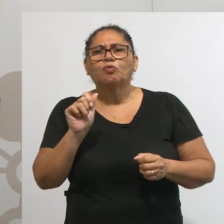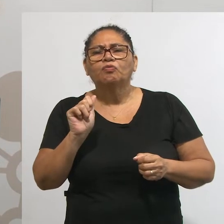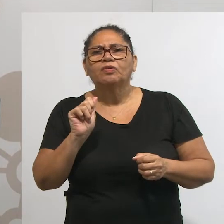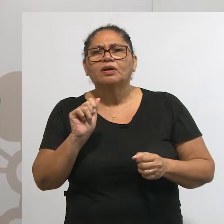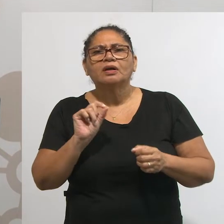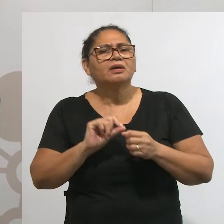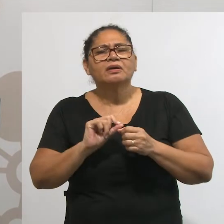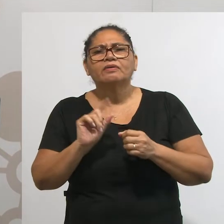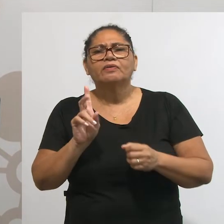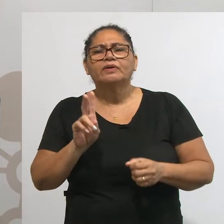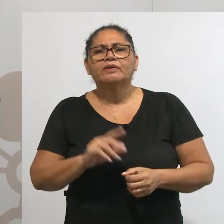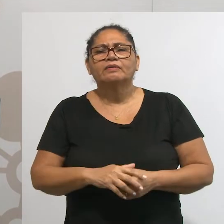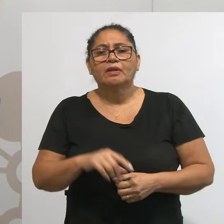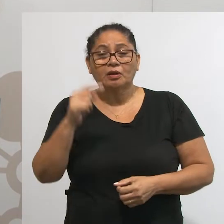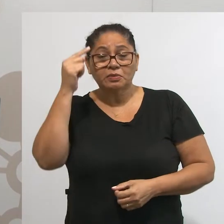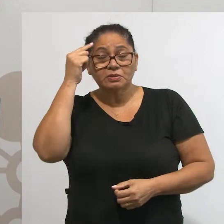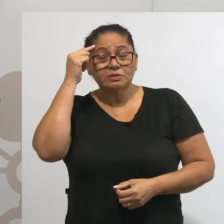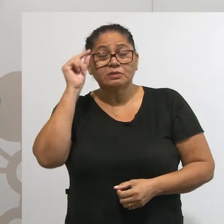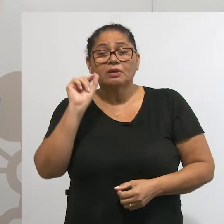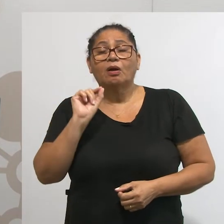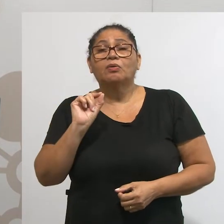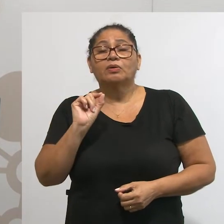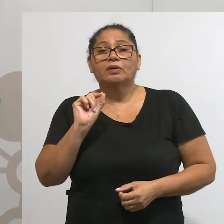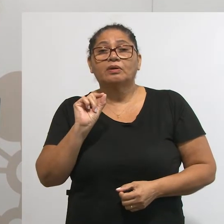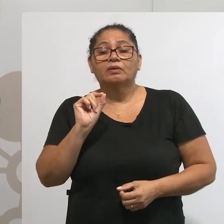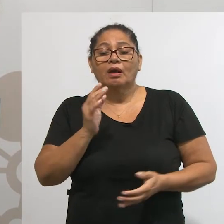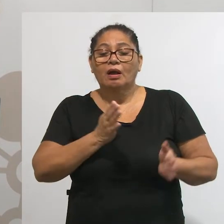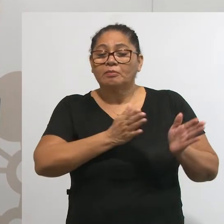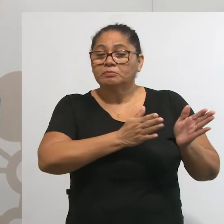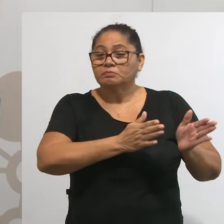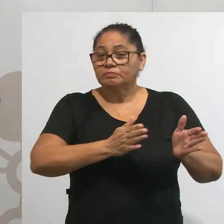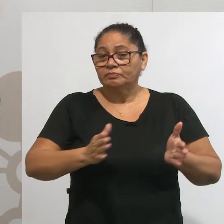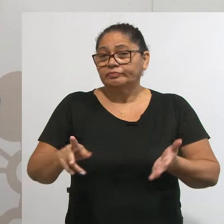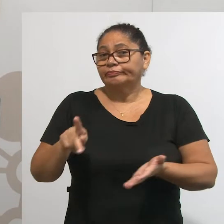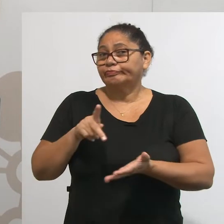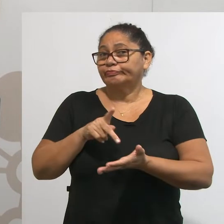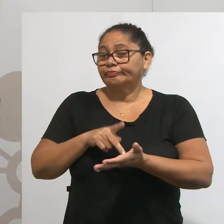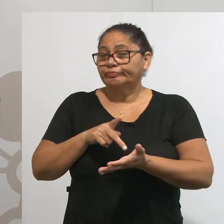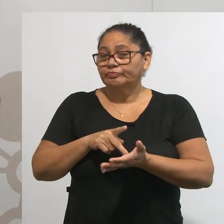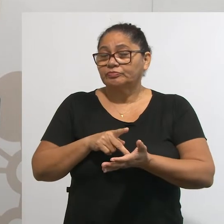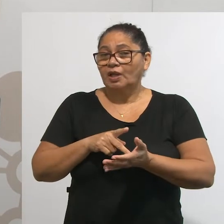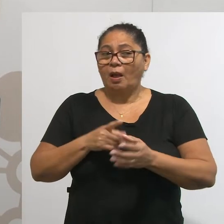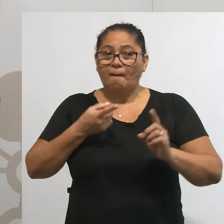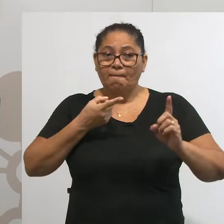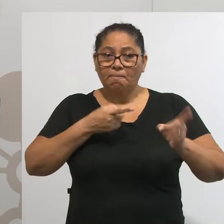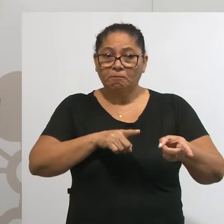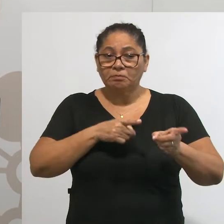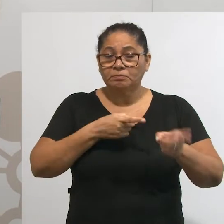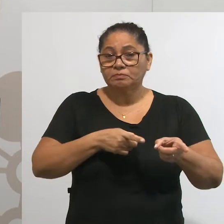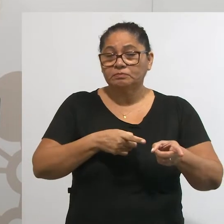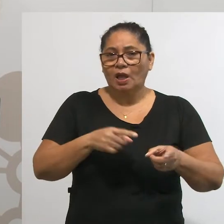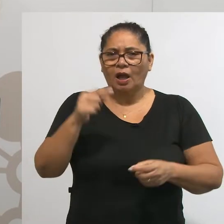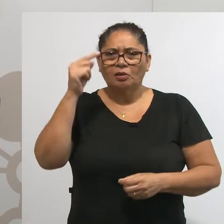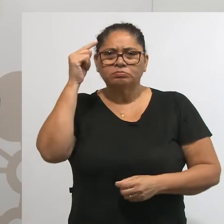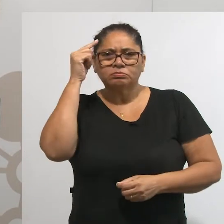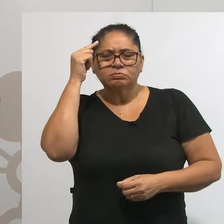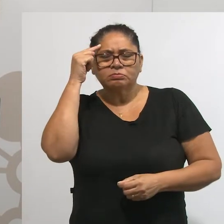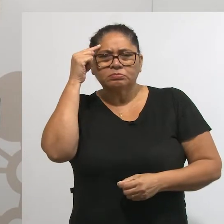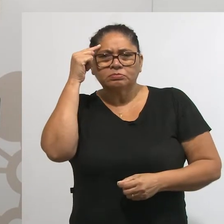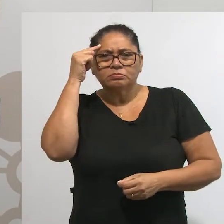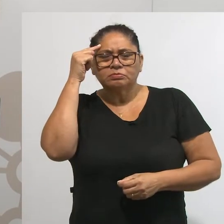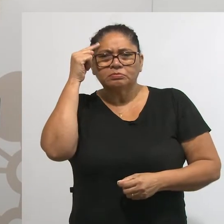né? Então, sempre pensar a partir dessa realidade, mas também provocar uma